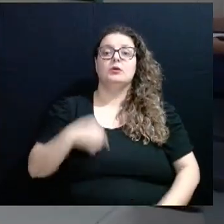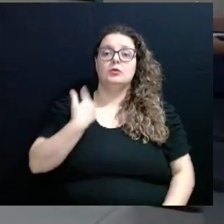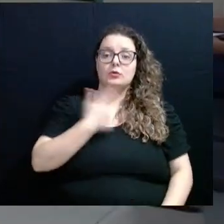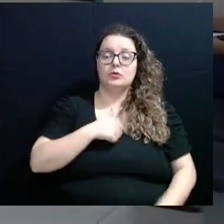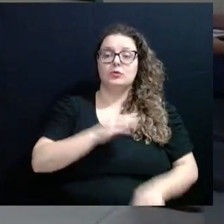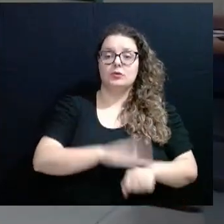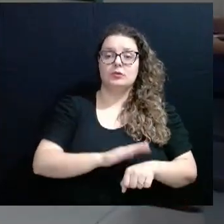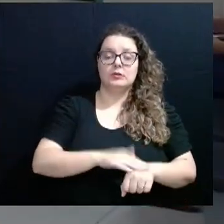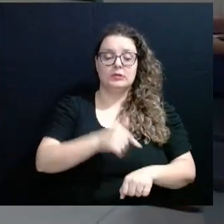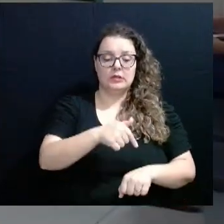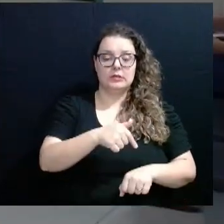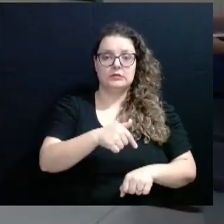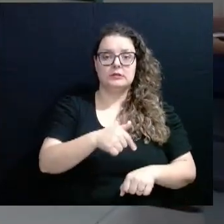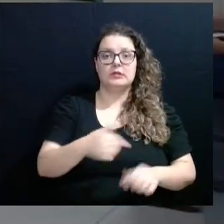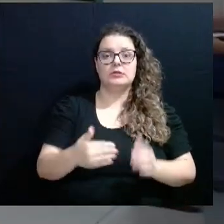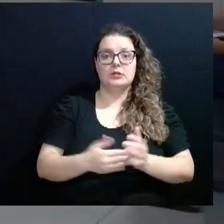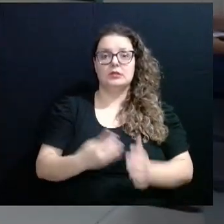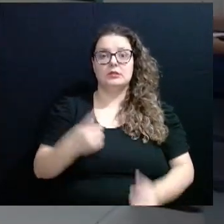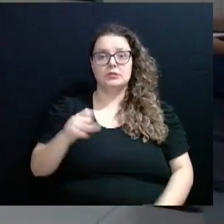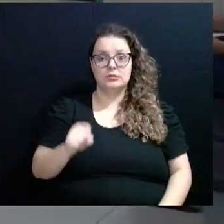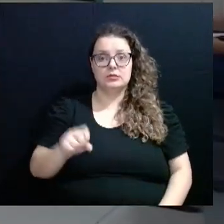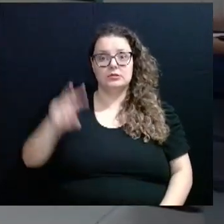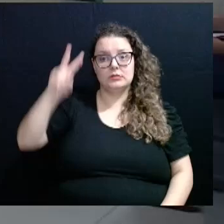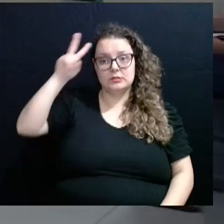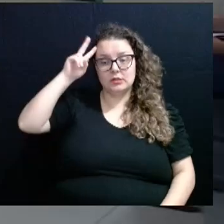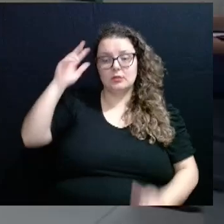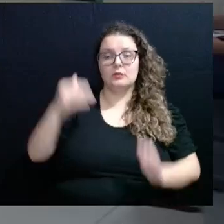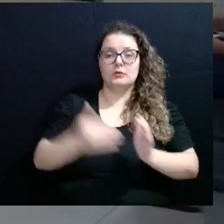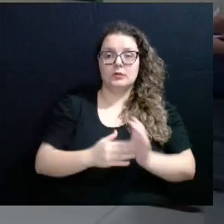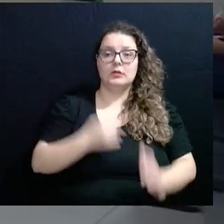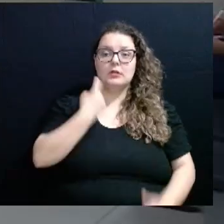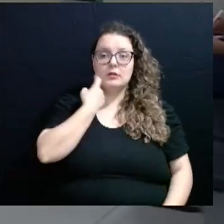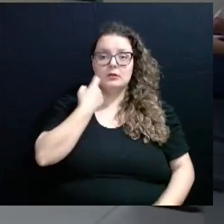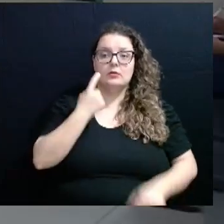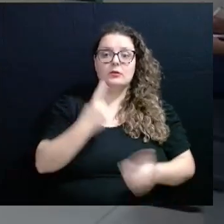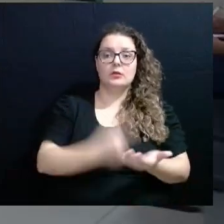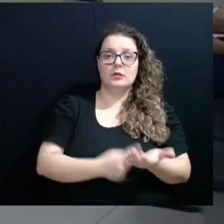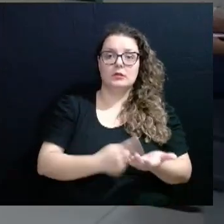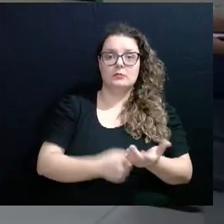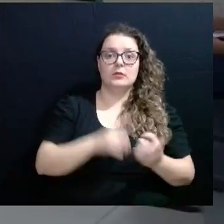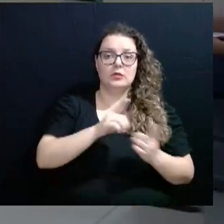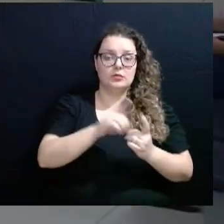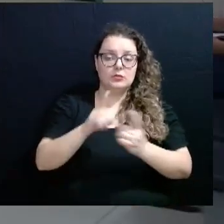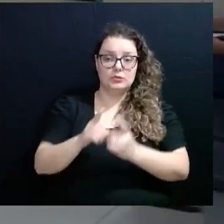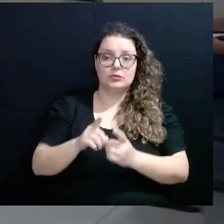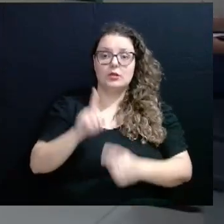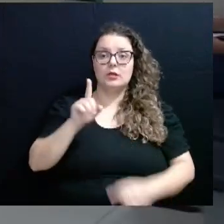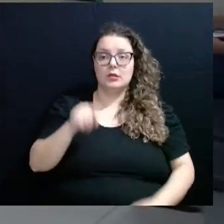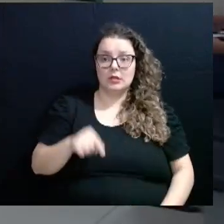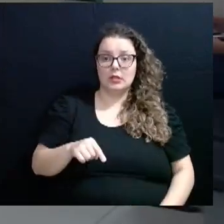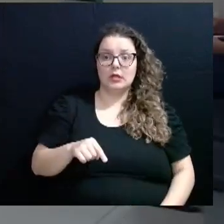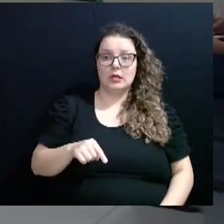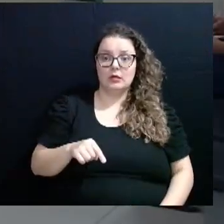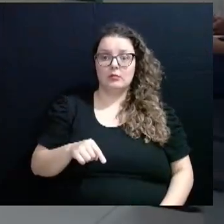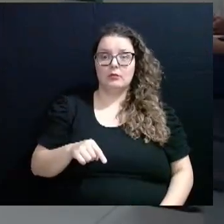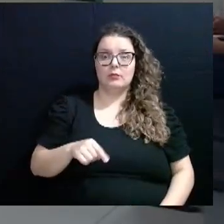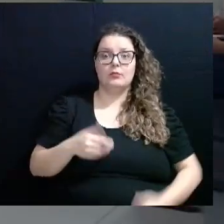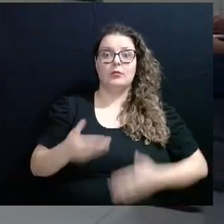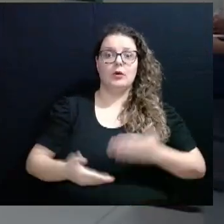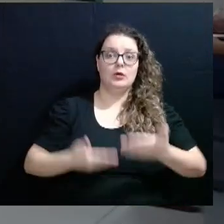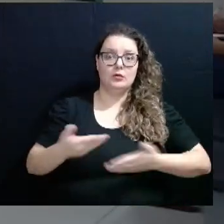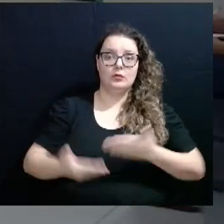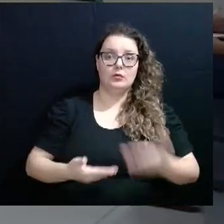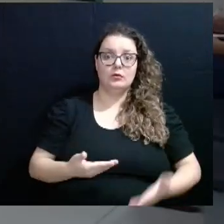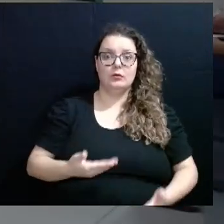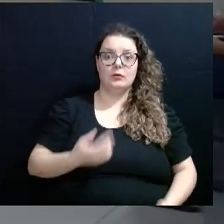18, de segunda a sexta-feira, com atendimentos agendados, que são agendados pelo serviço do 160 para os pacientes